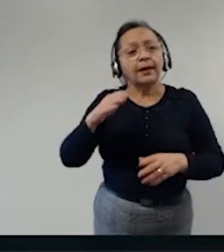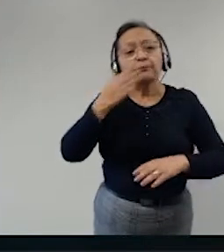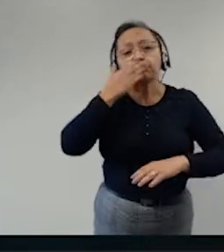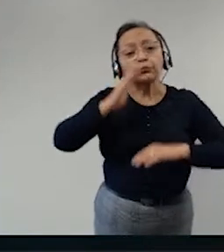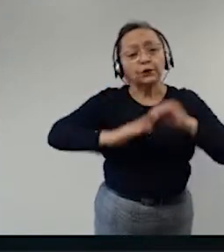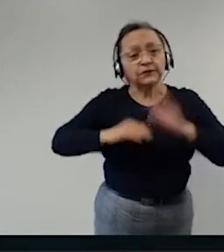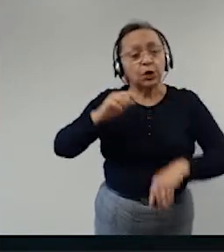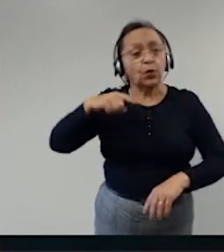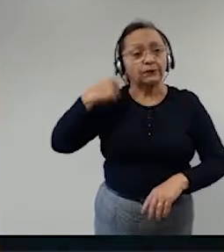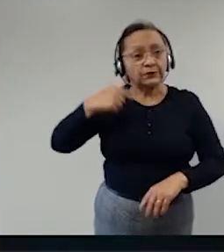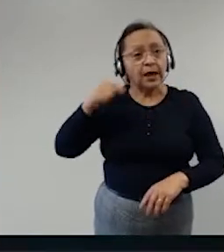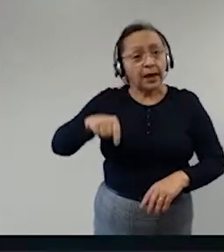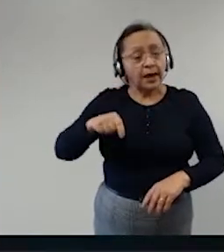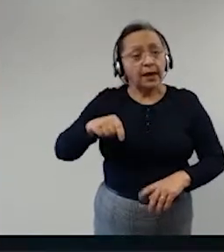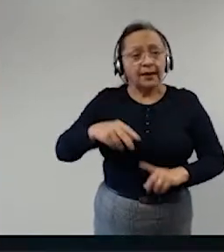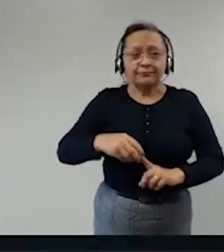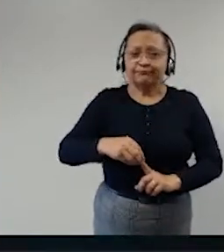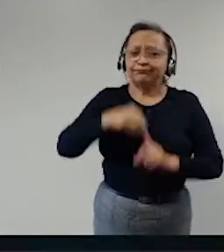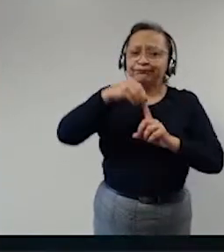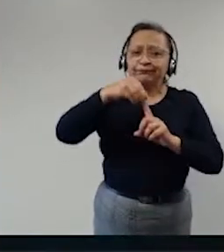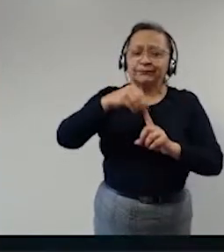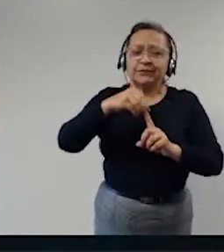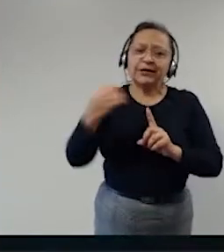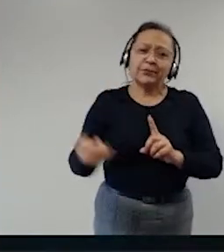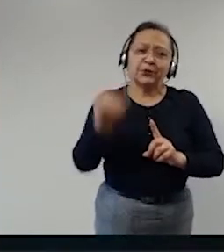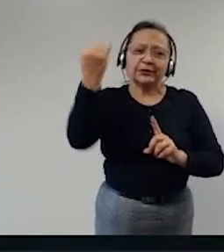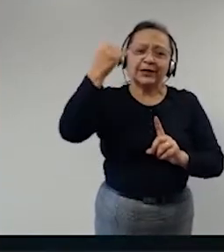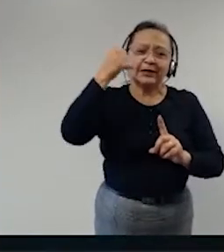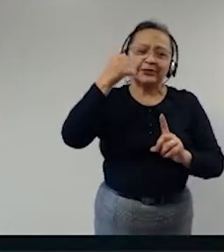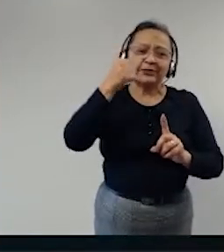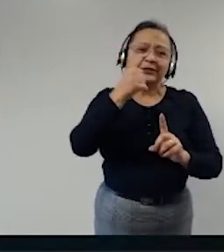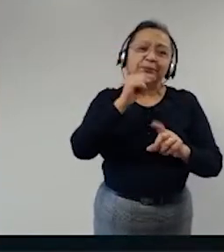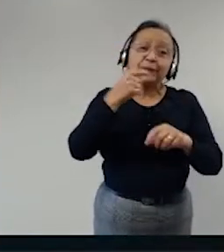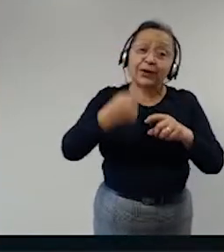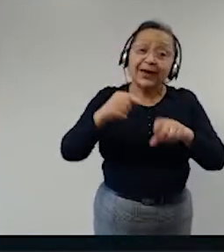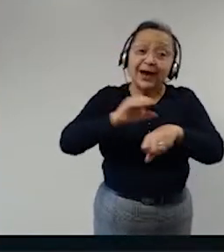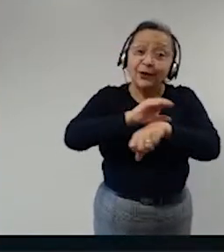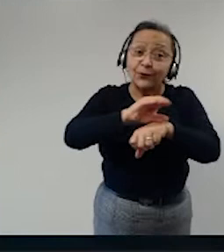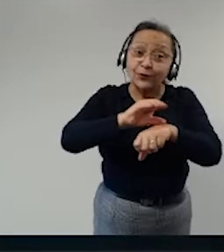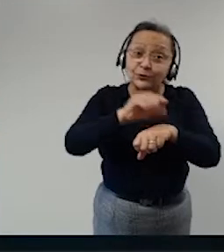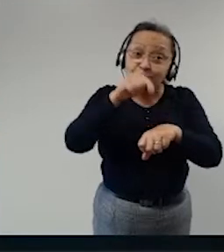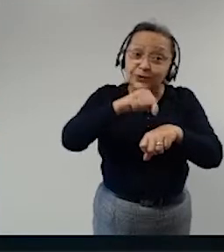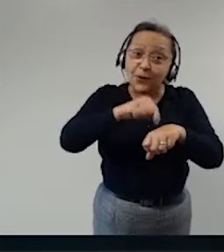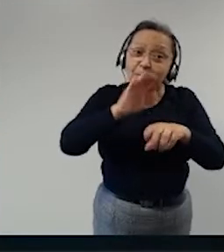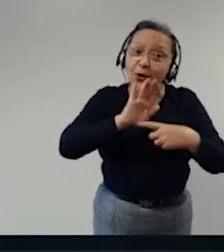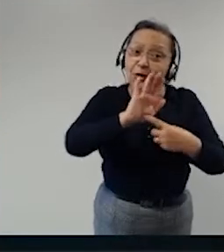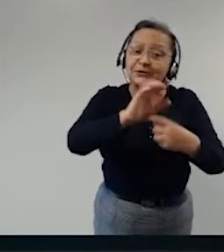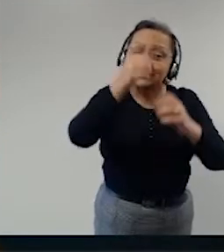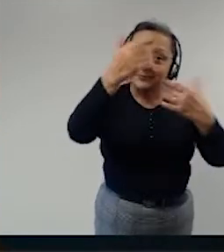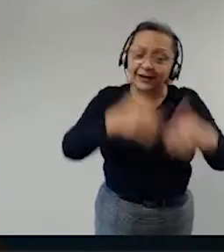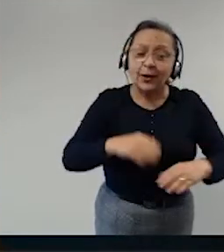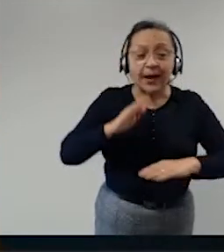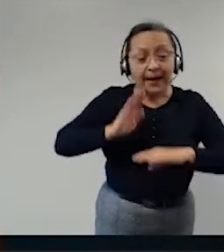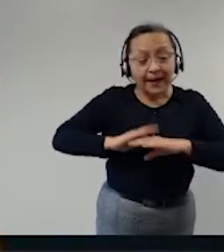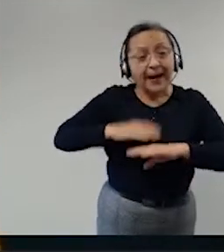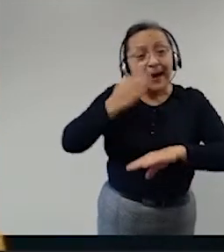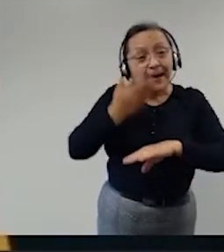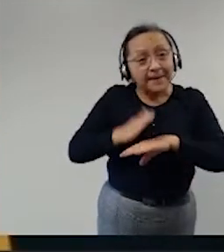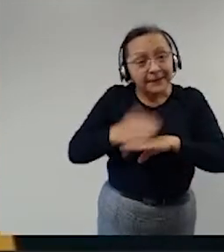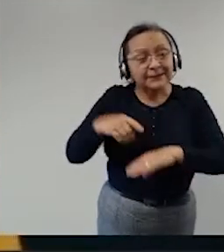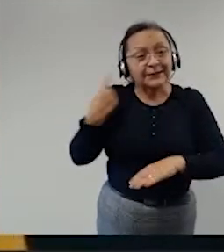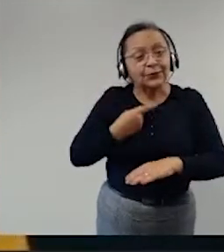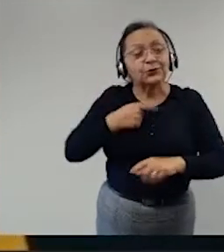mister essencial à justiça. A Constituição diz isso. O exercício da nossa atividade ela não deve